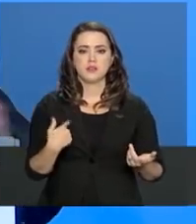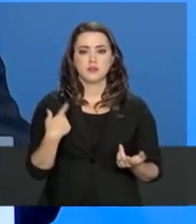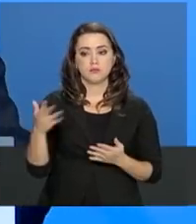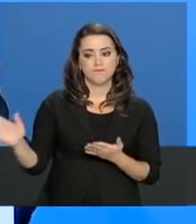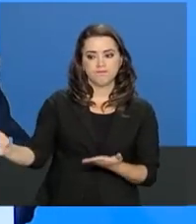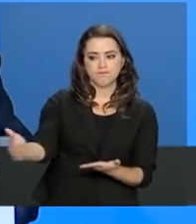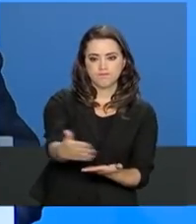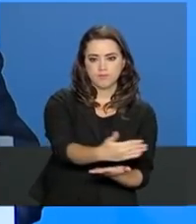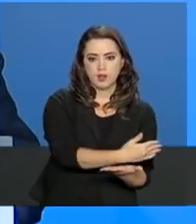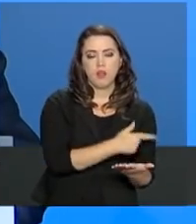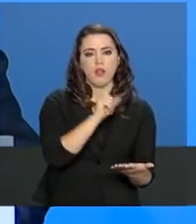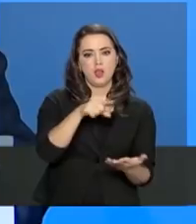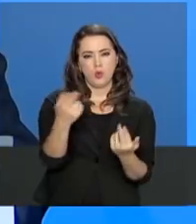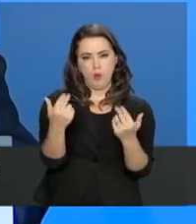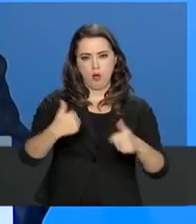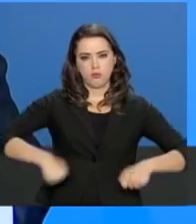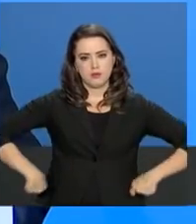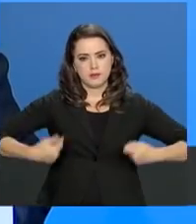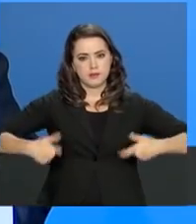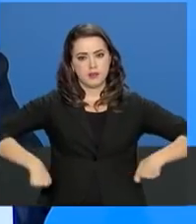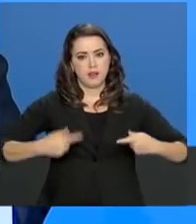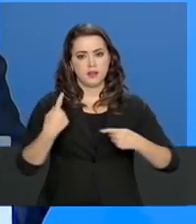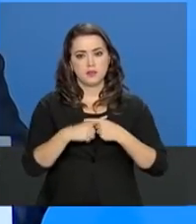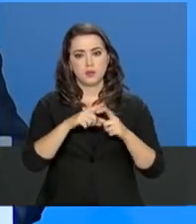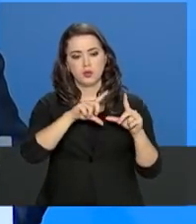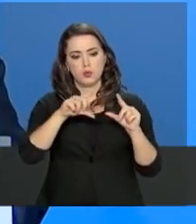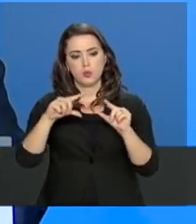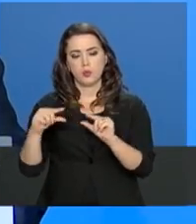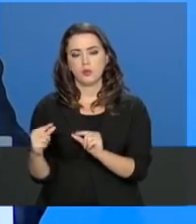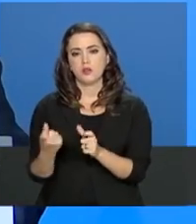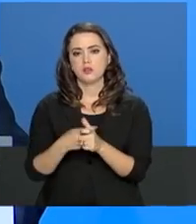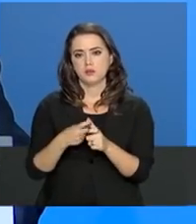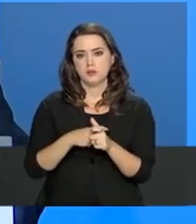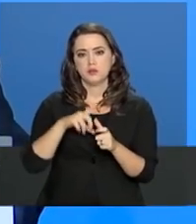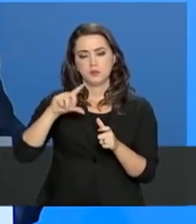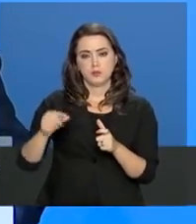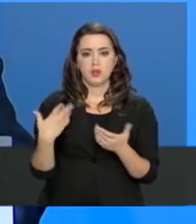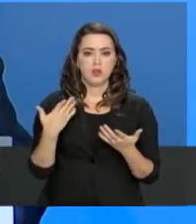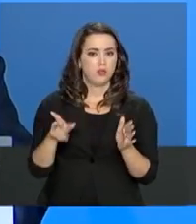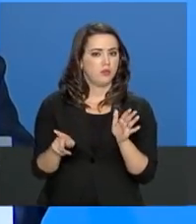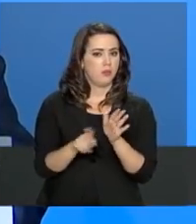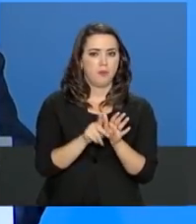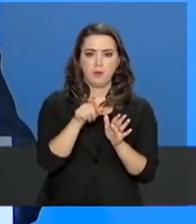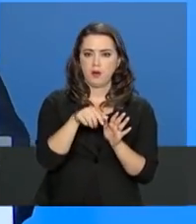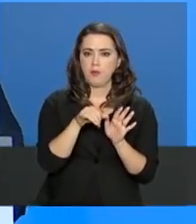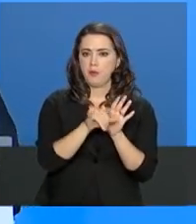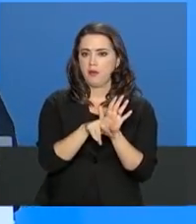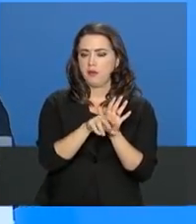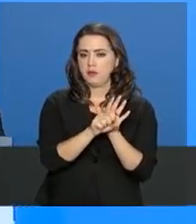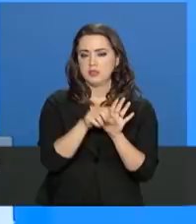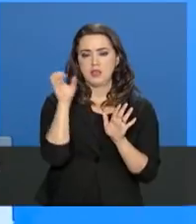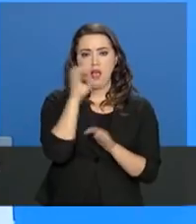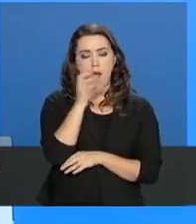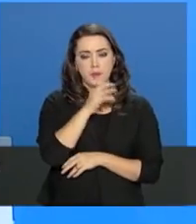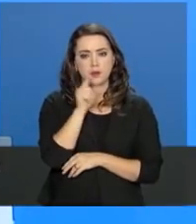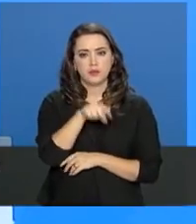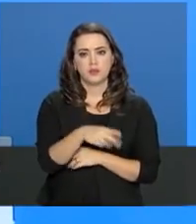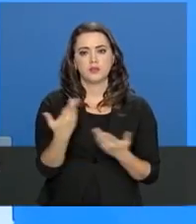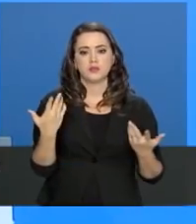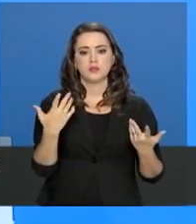arrecada é aquilo que se gasta porque o défice está diminuindo quando fizer falta previdência então com uma rapidez digamos